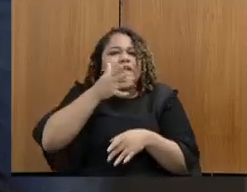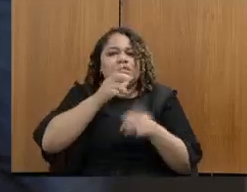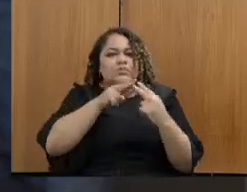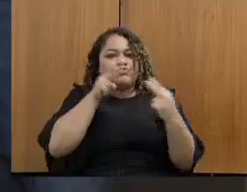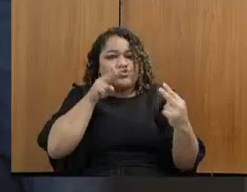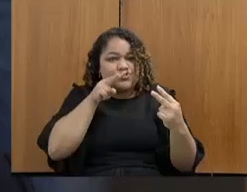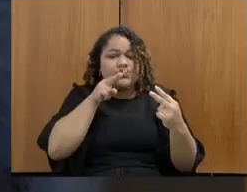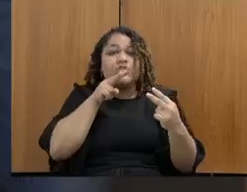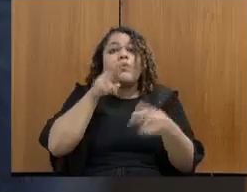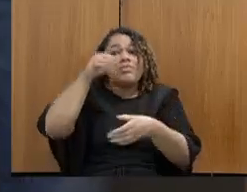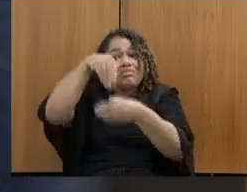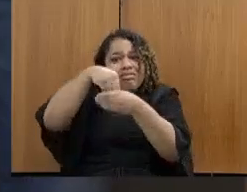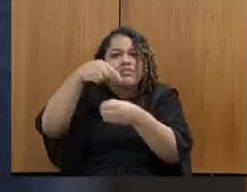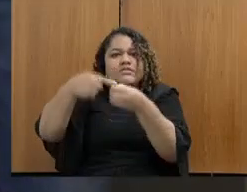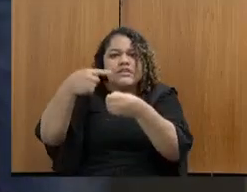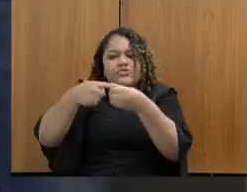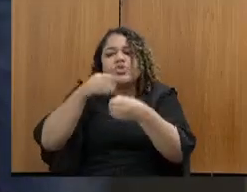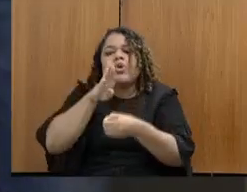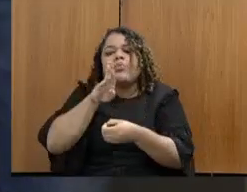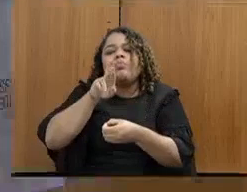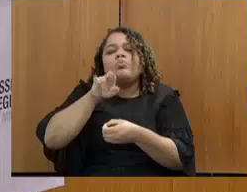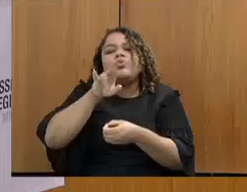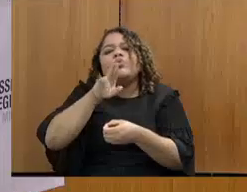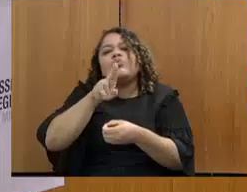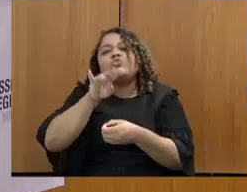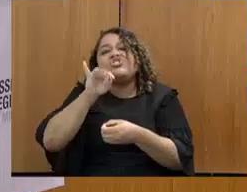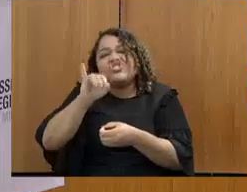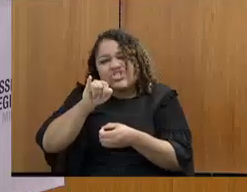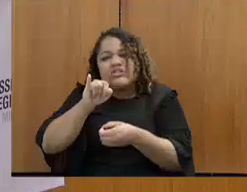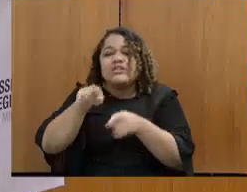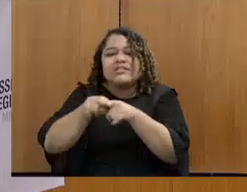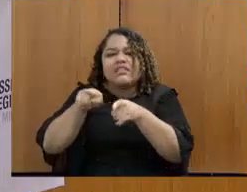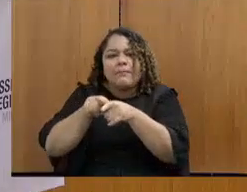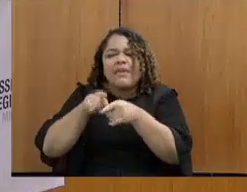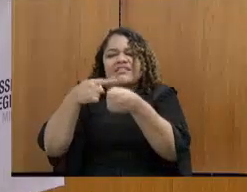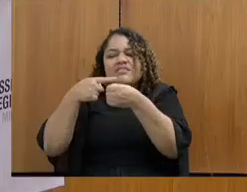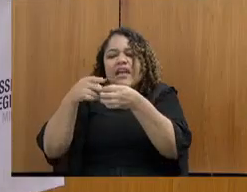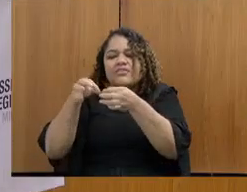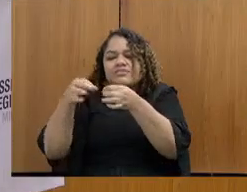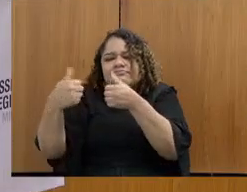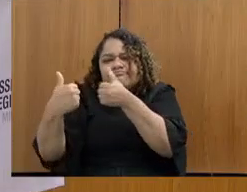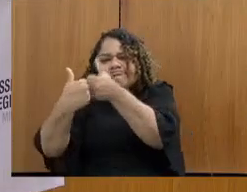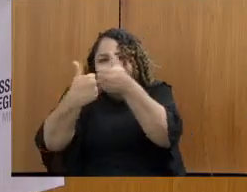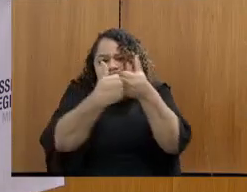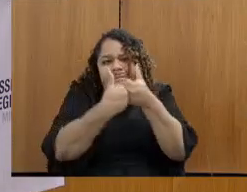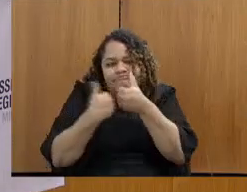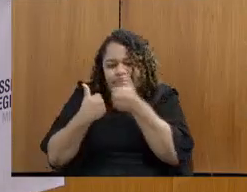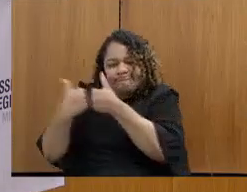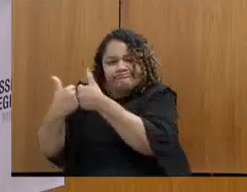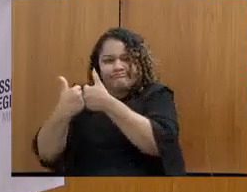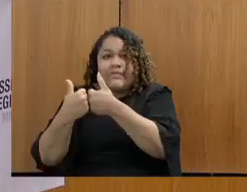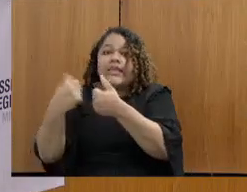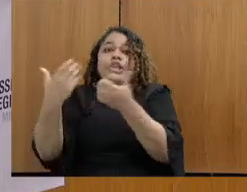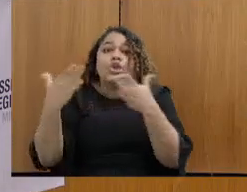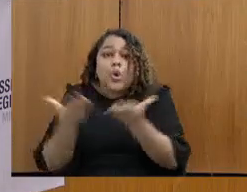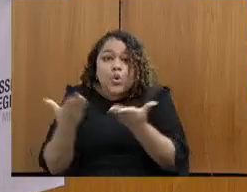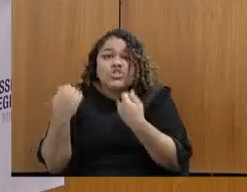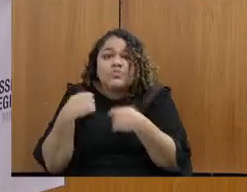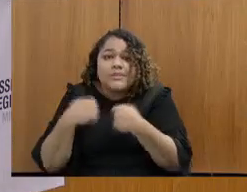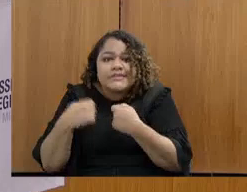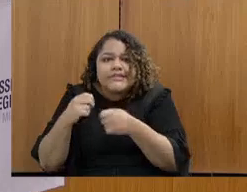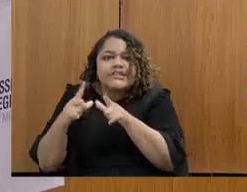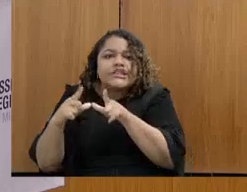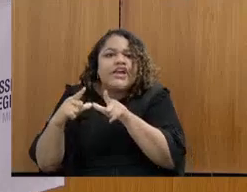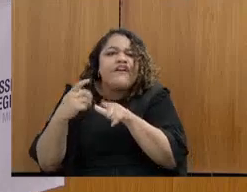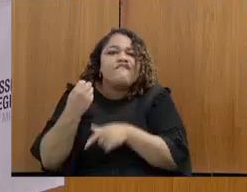Arinos Uruana e formoso que tem que se deslocar até a Unaí né com mais de 200